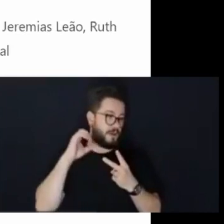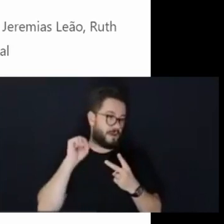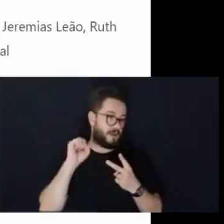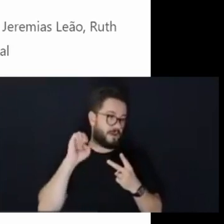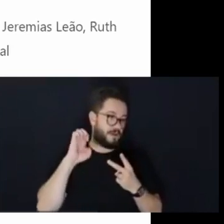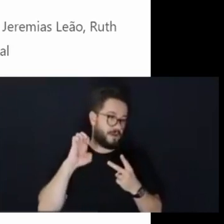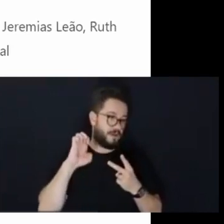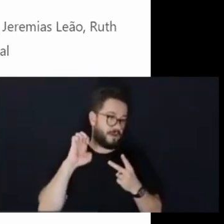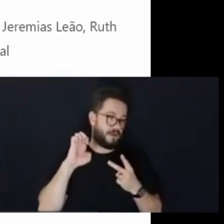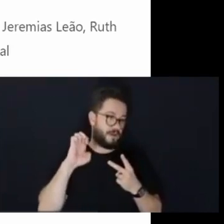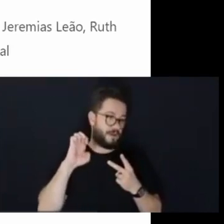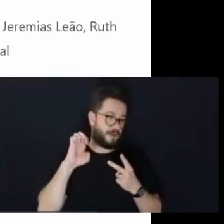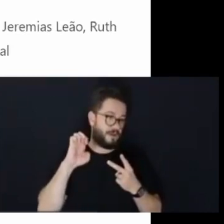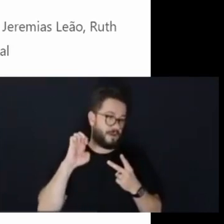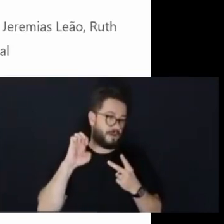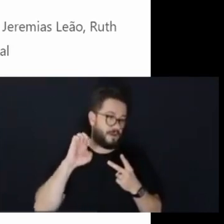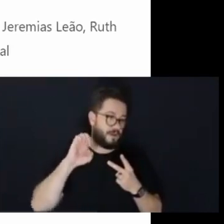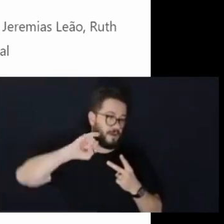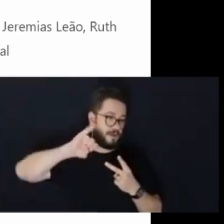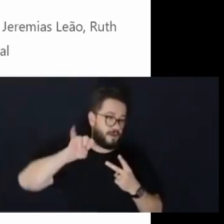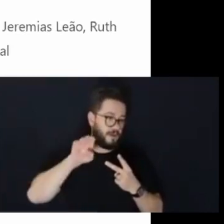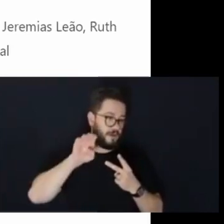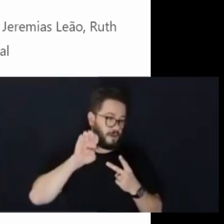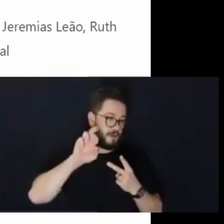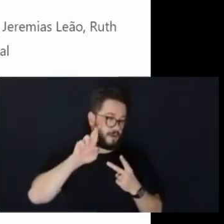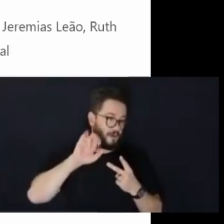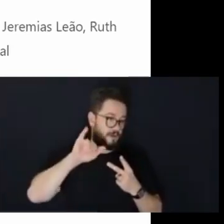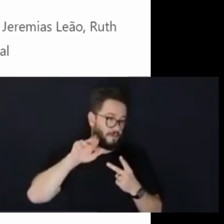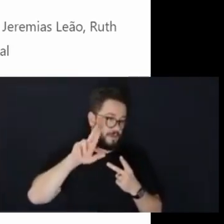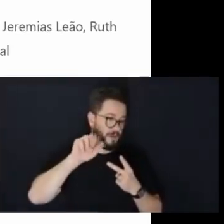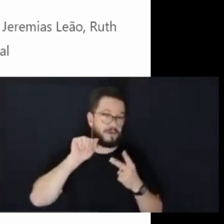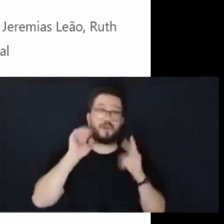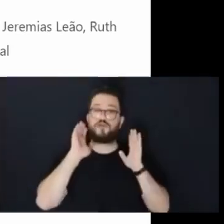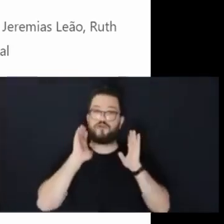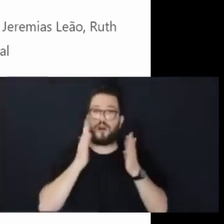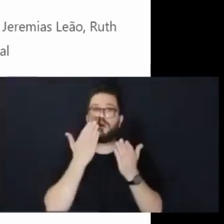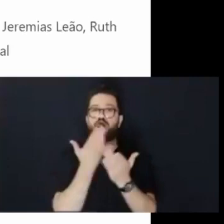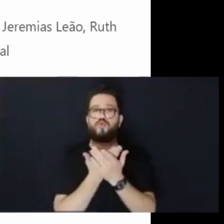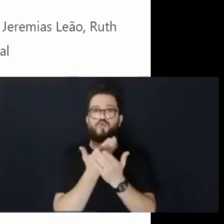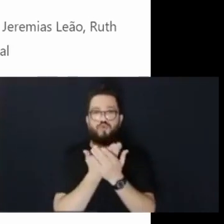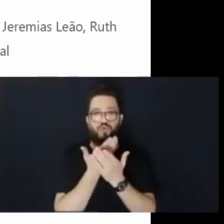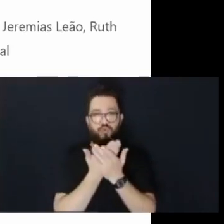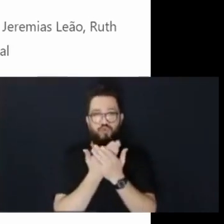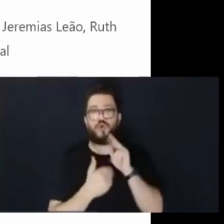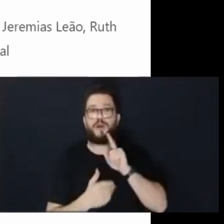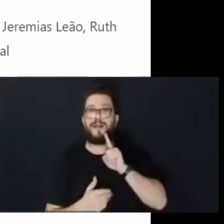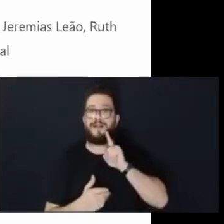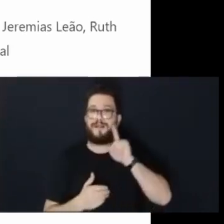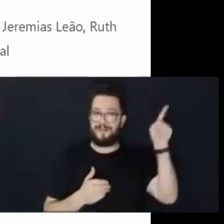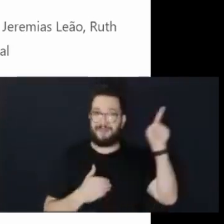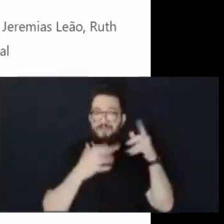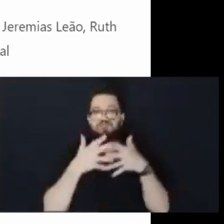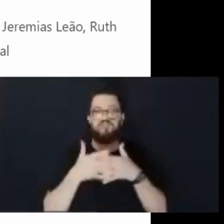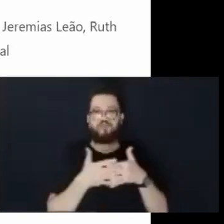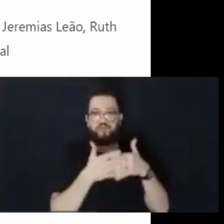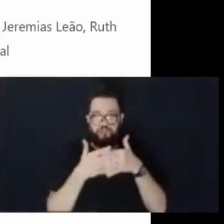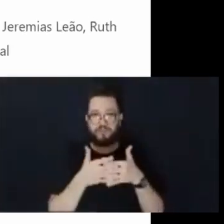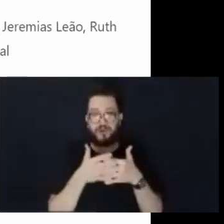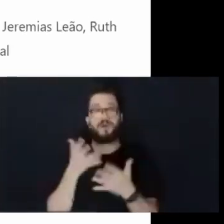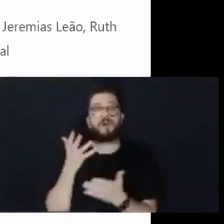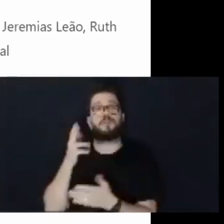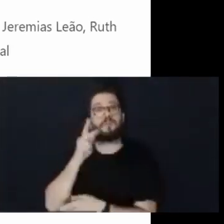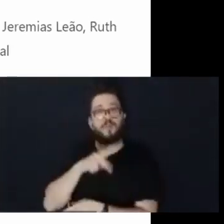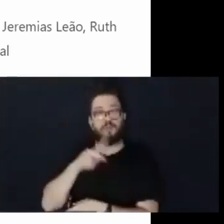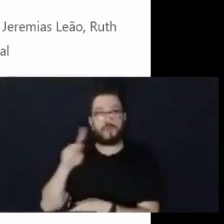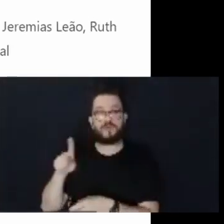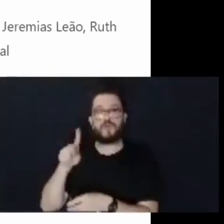epidemiológico, fez o pós-doutorado dele na Universidade de Harvard em modelagem epidemiológica, é professor da Universidade Federal de São João del